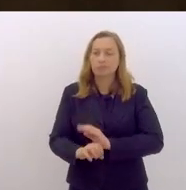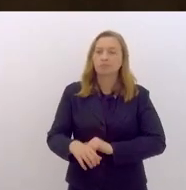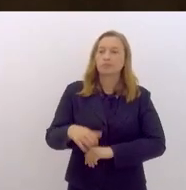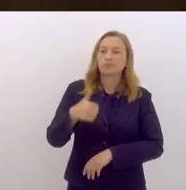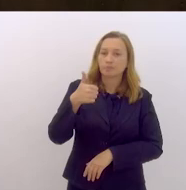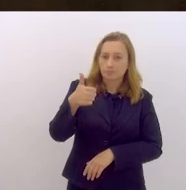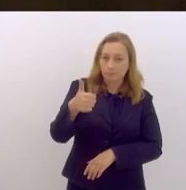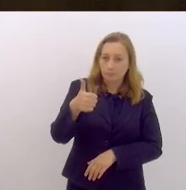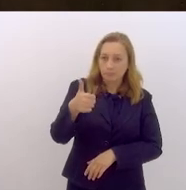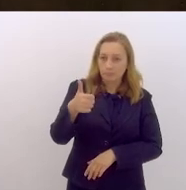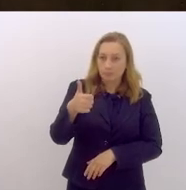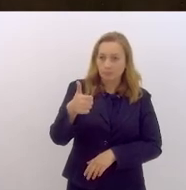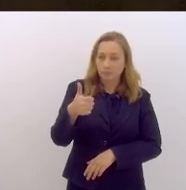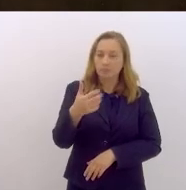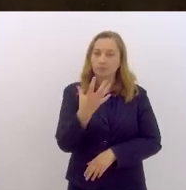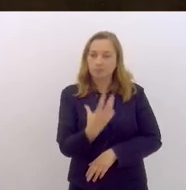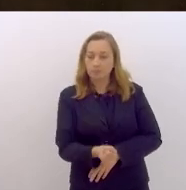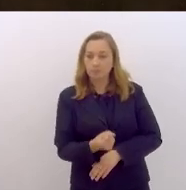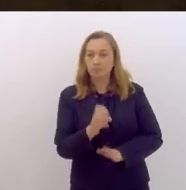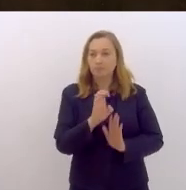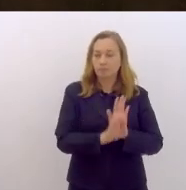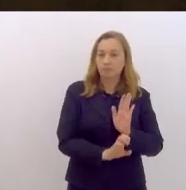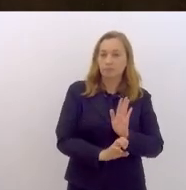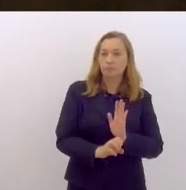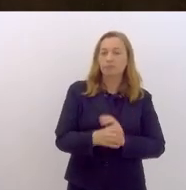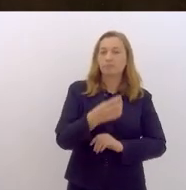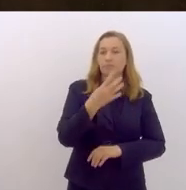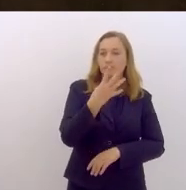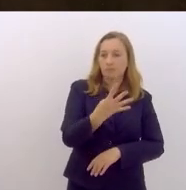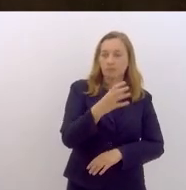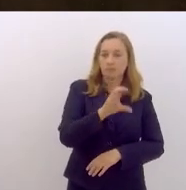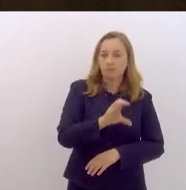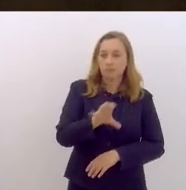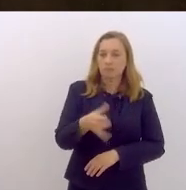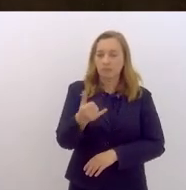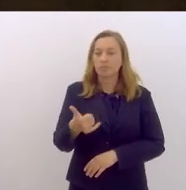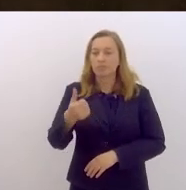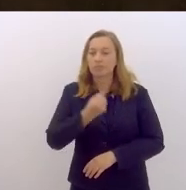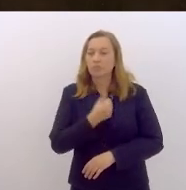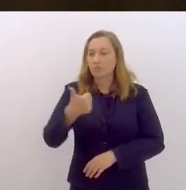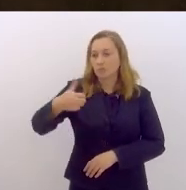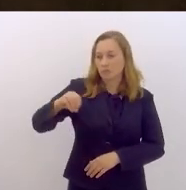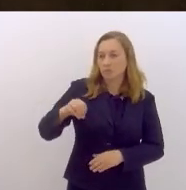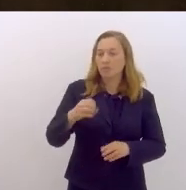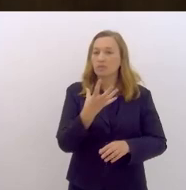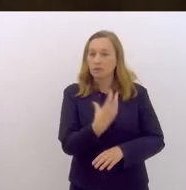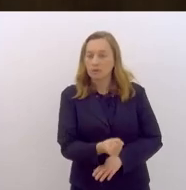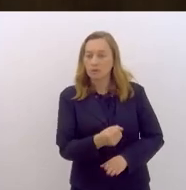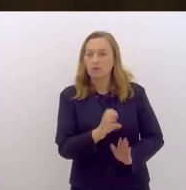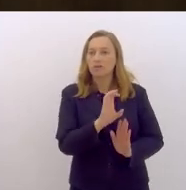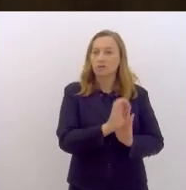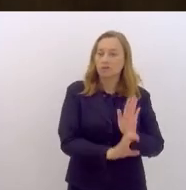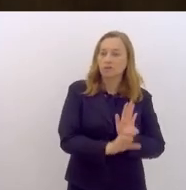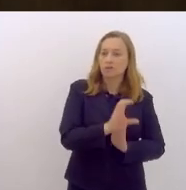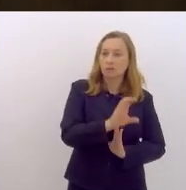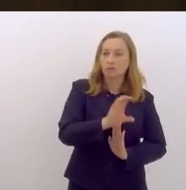número 1, pela emenda número 4 da CCJ, número 10, pela emenda número 1 da